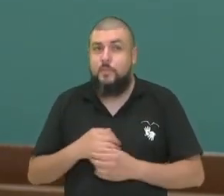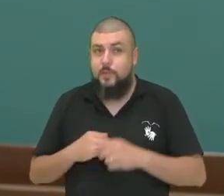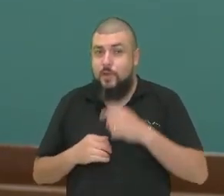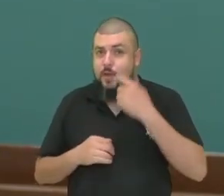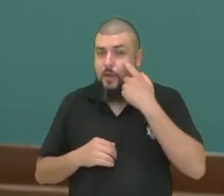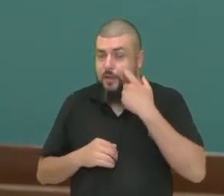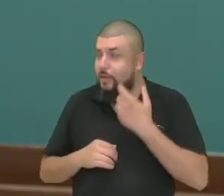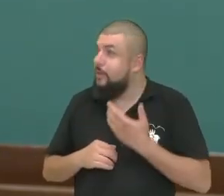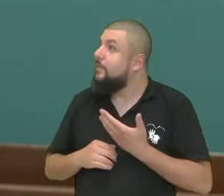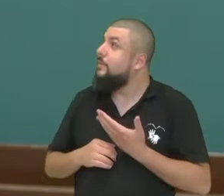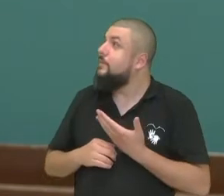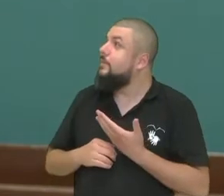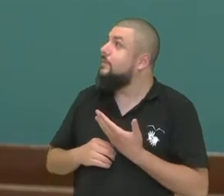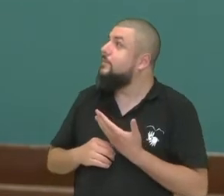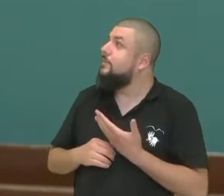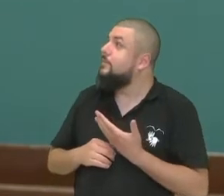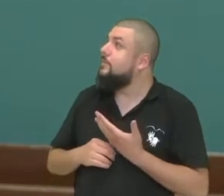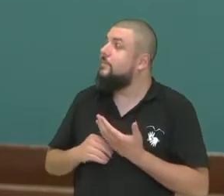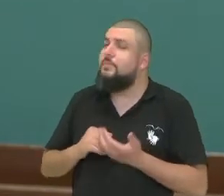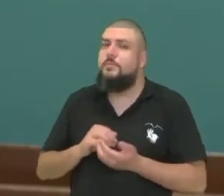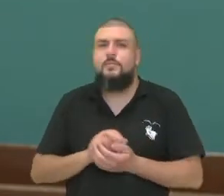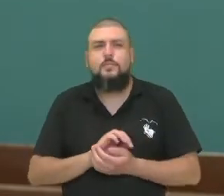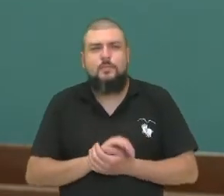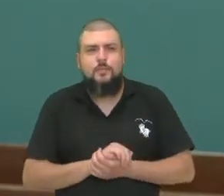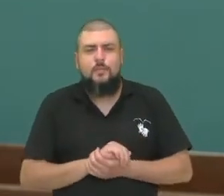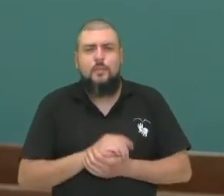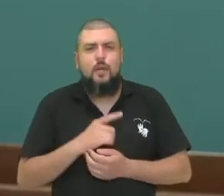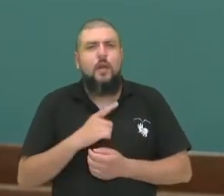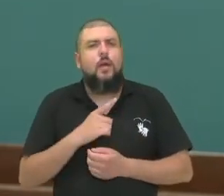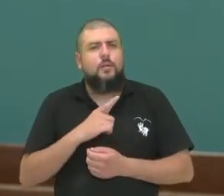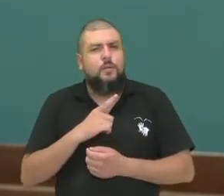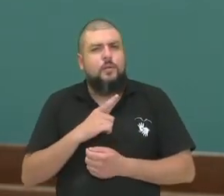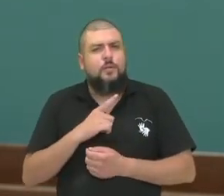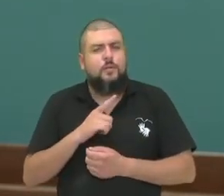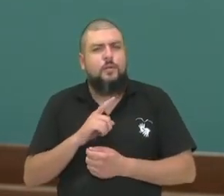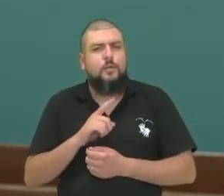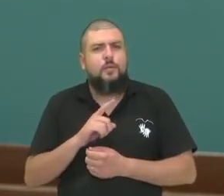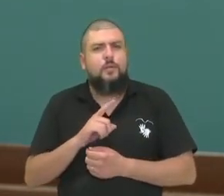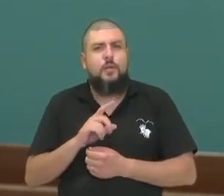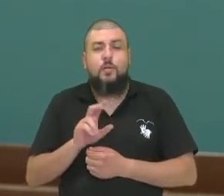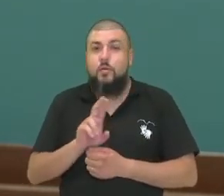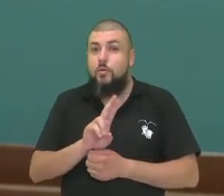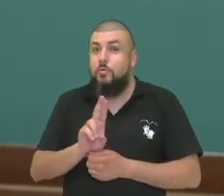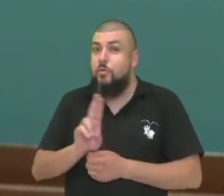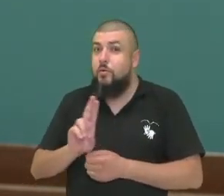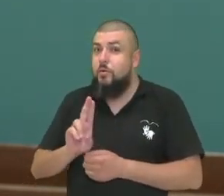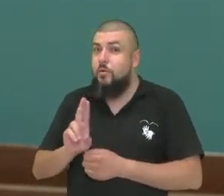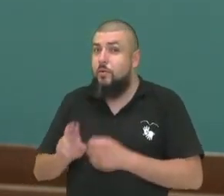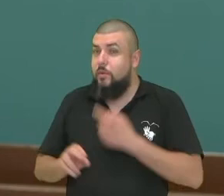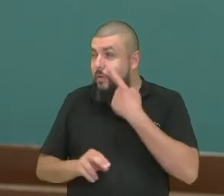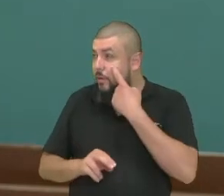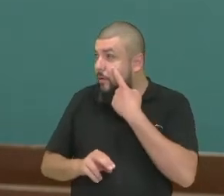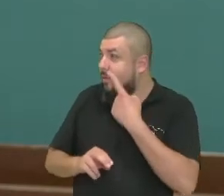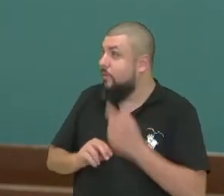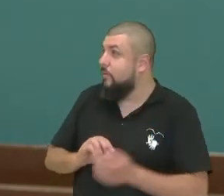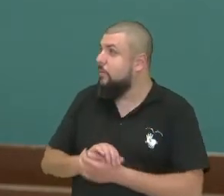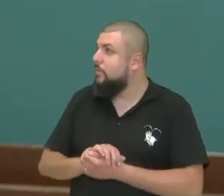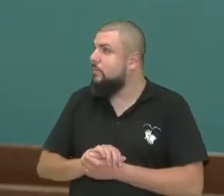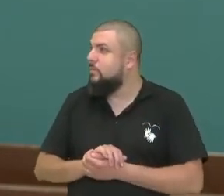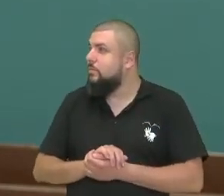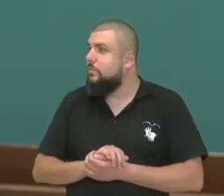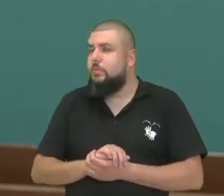situações que nós estamos observando aqui nós temos a algumas ideias como por exemplo de giro como de